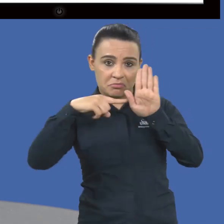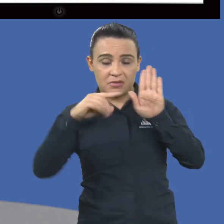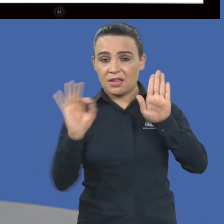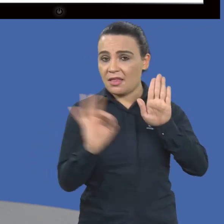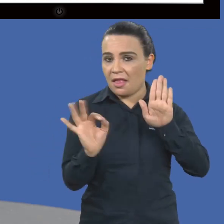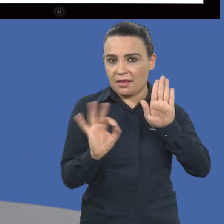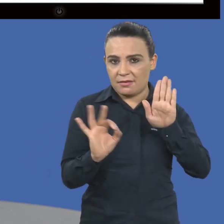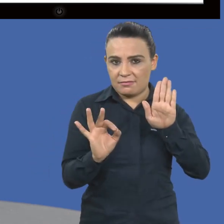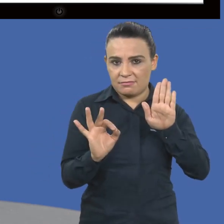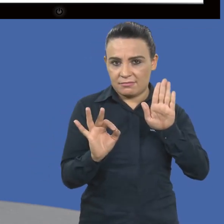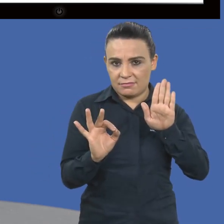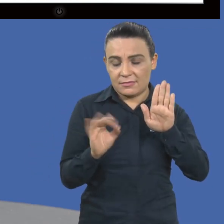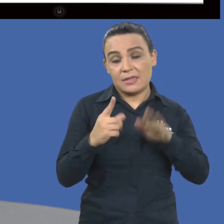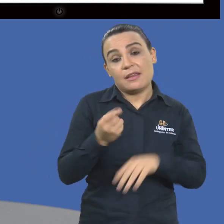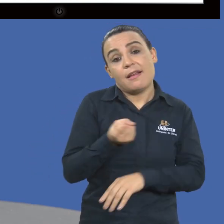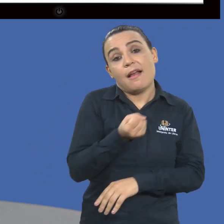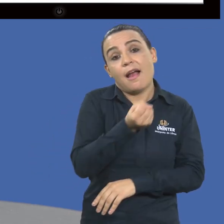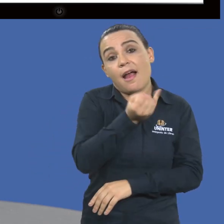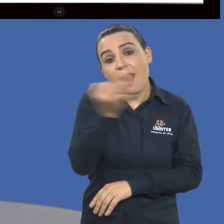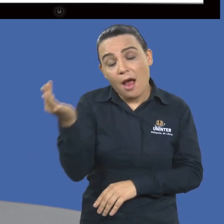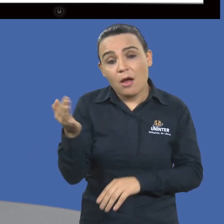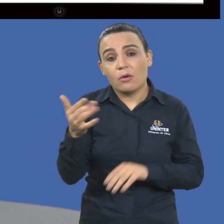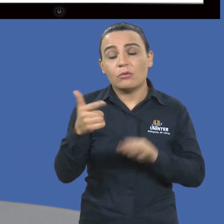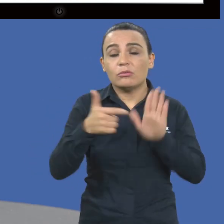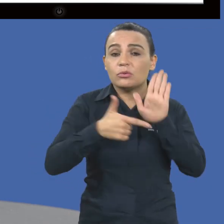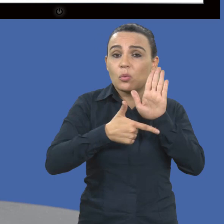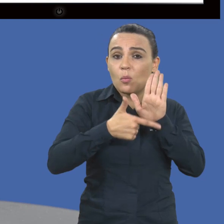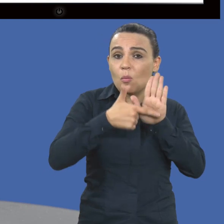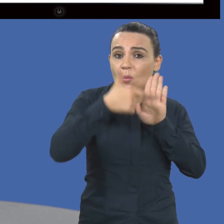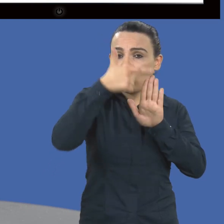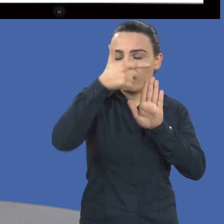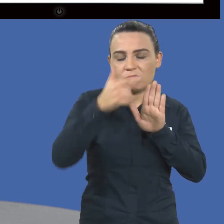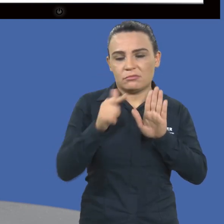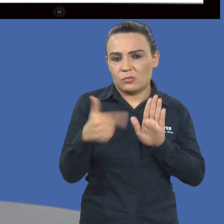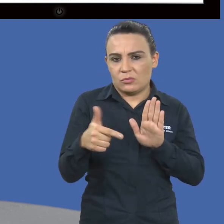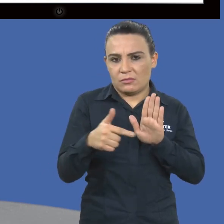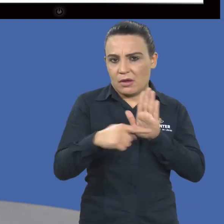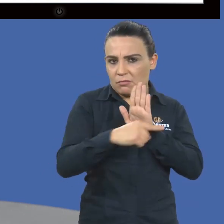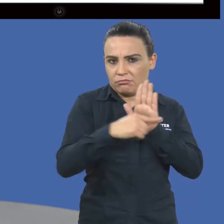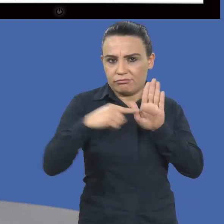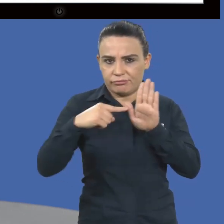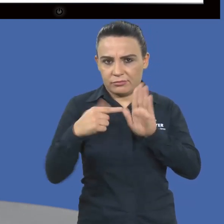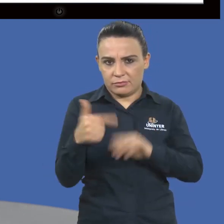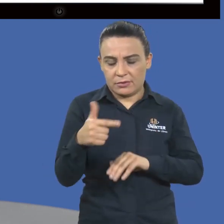não ter a prega única palmar? Tem um certo percentual,